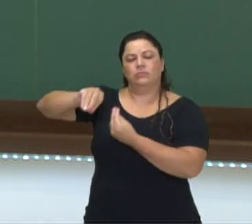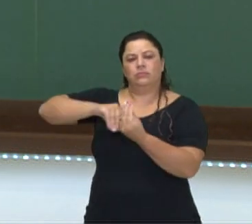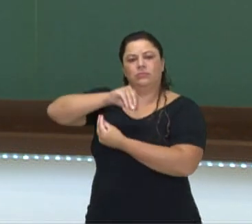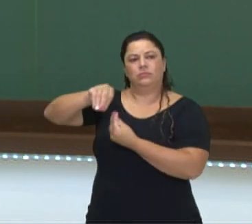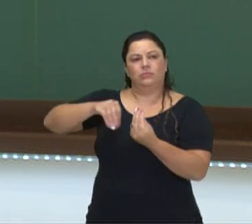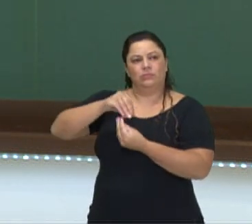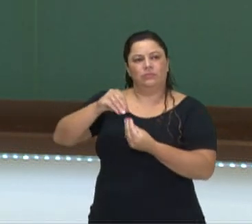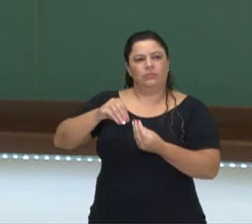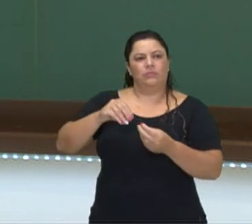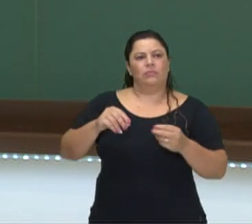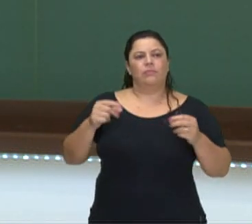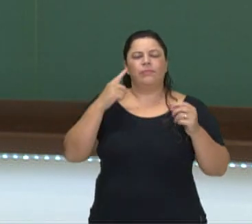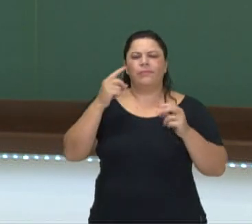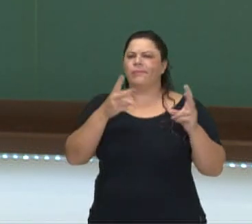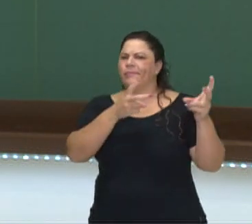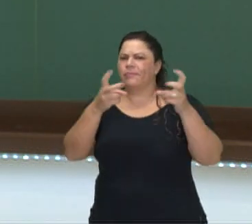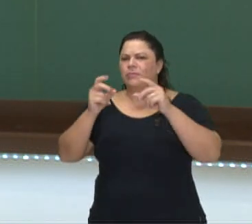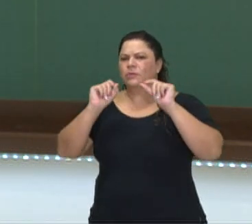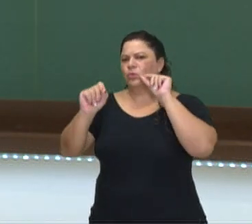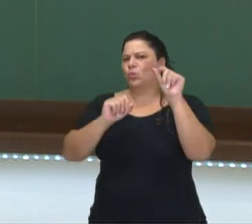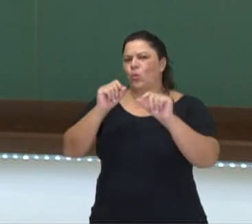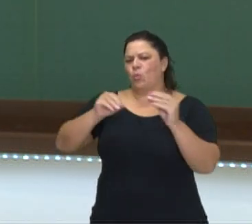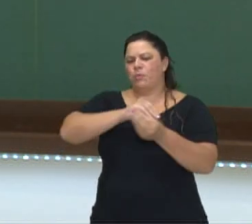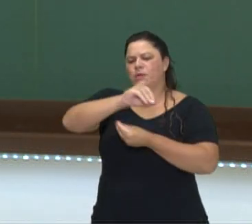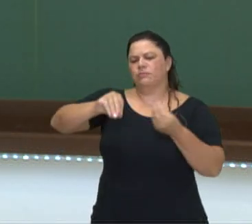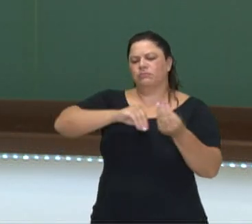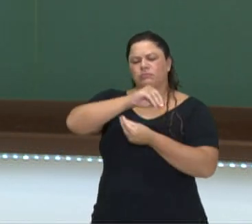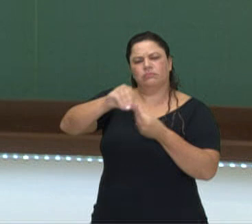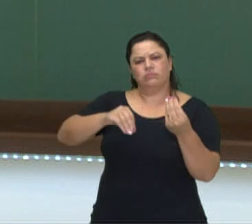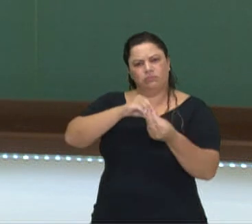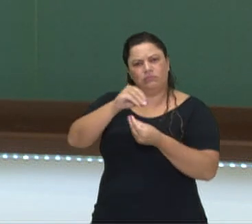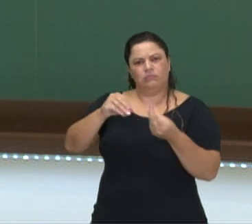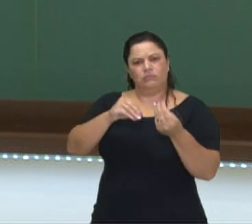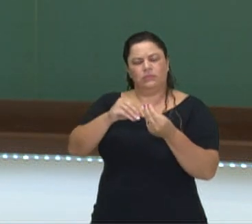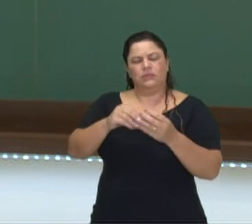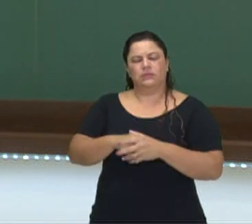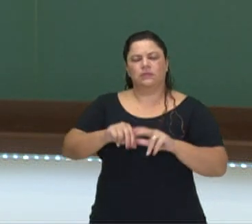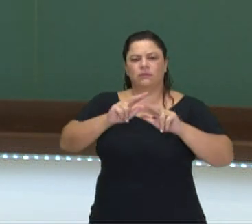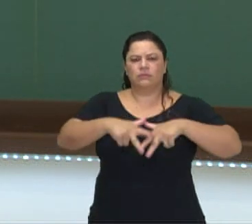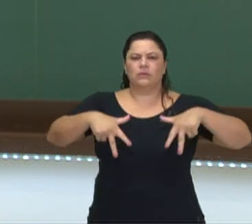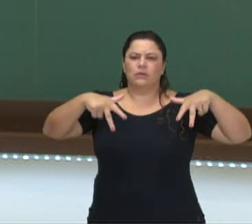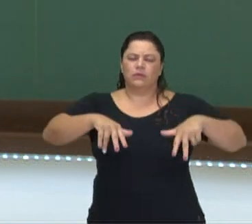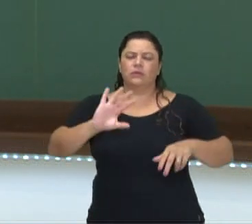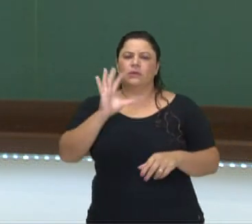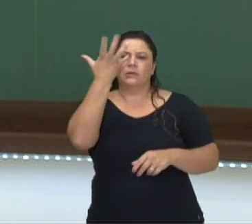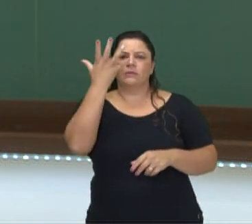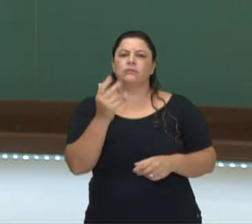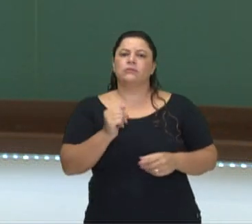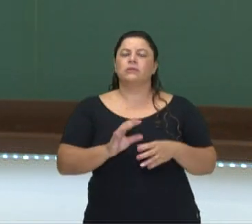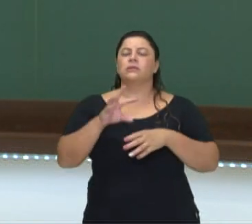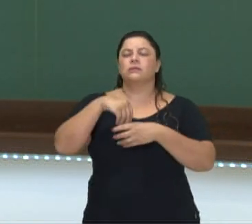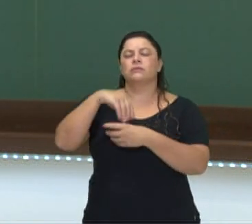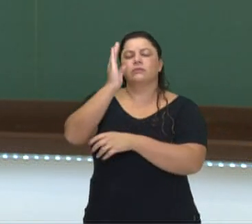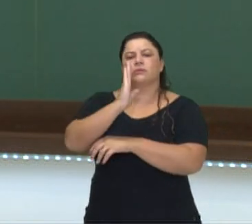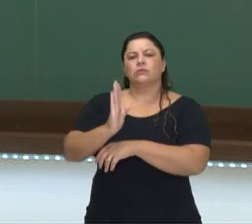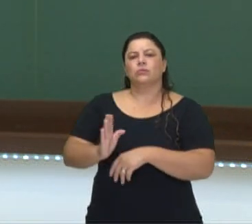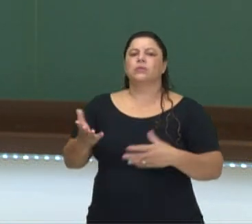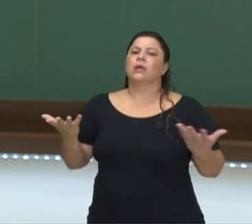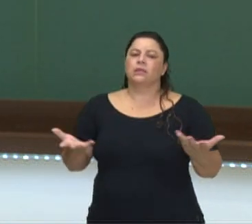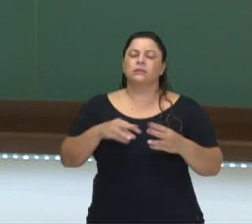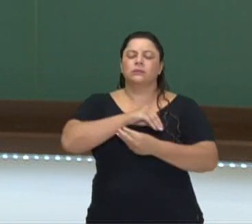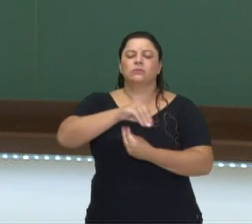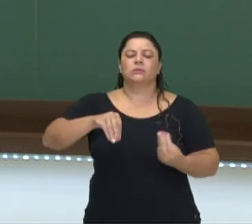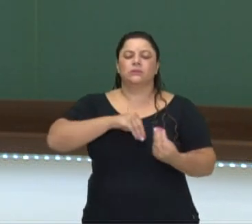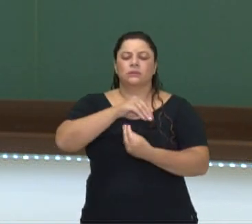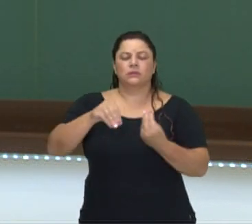Miscigenação ou mestiçagem. Como é que eu chamo essa mistura de etnias que aconteceu no Brasil? Miscigenação. Então a